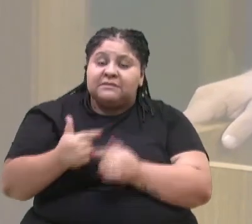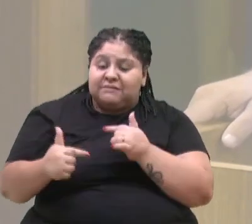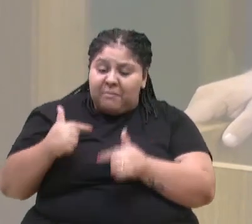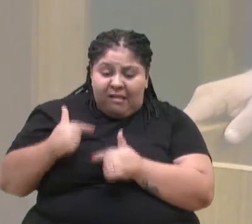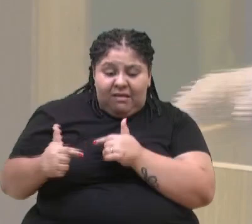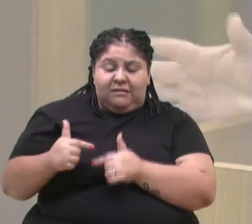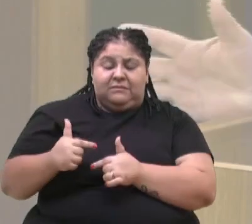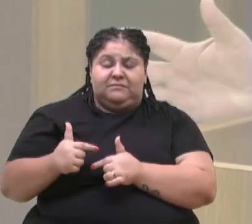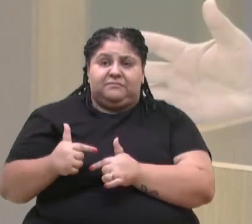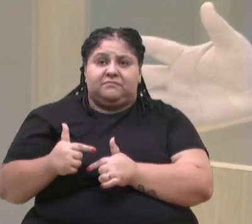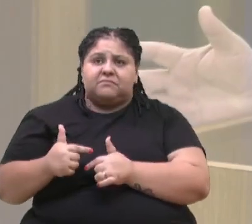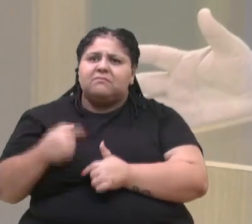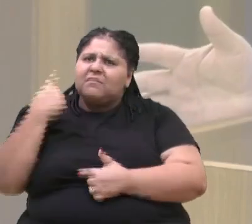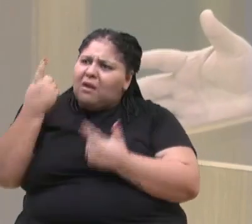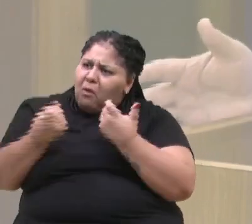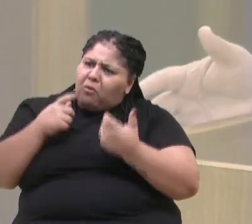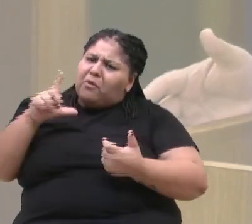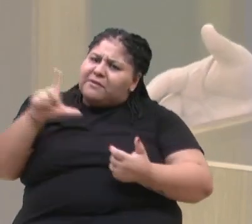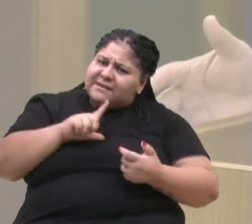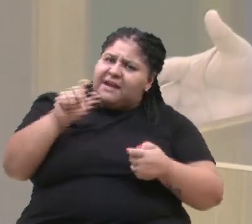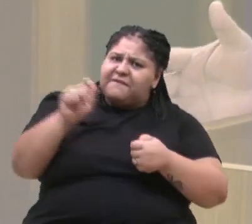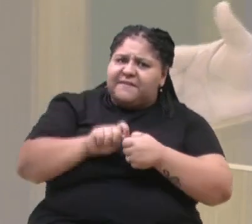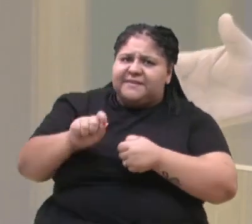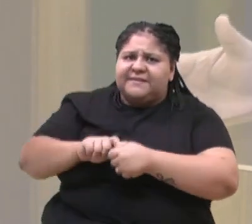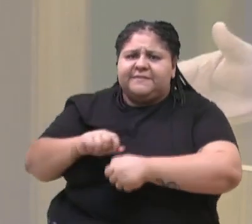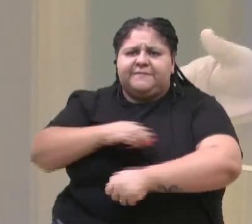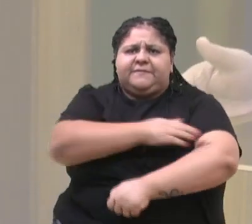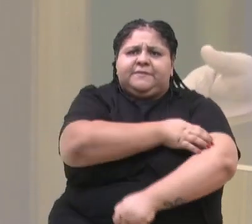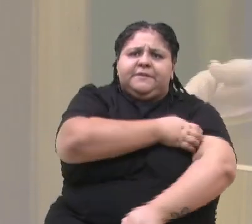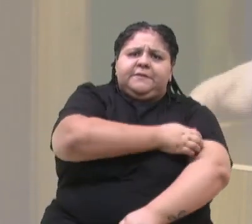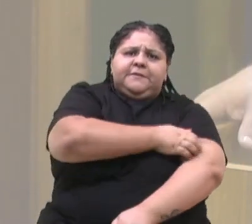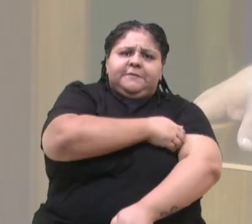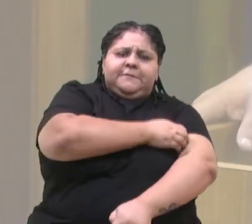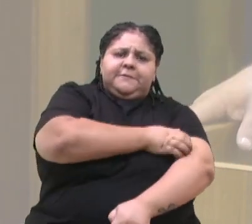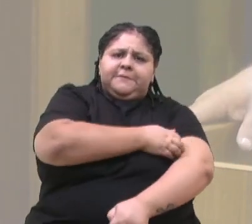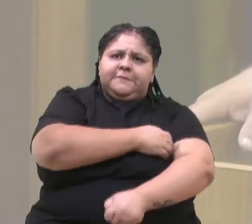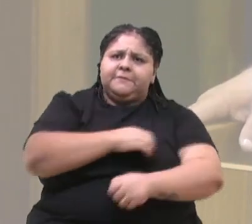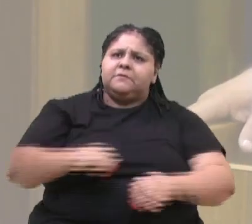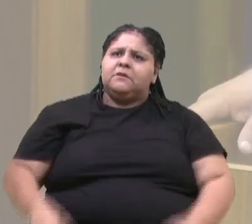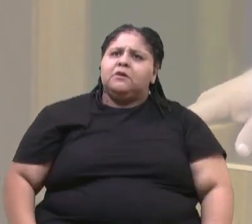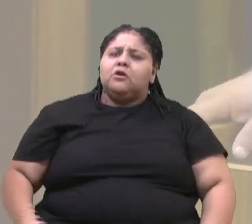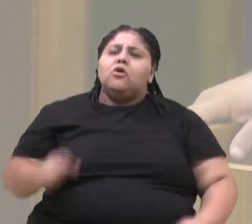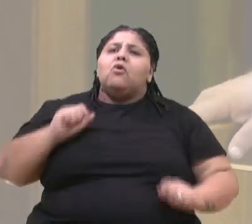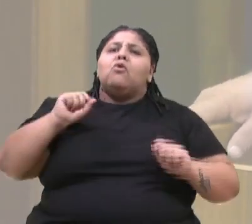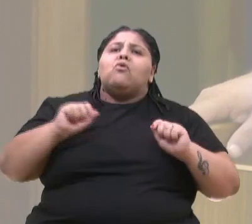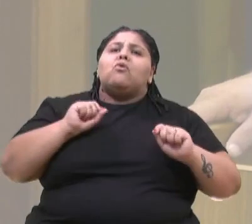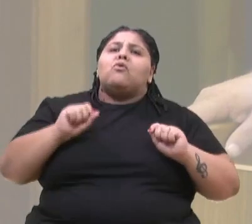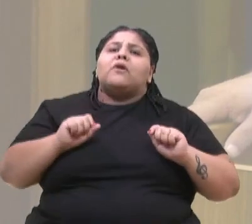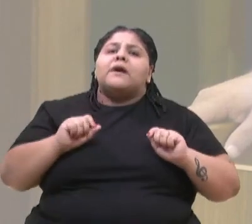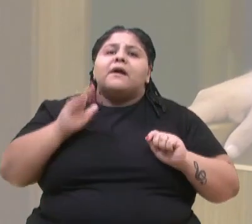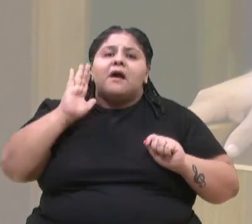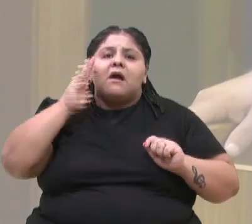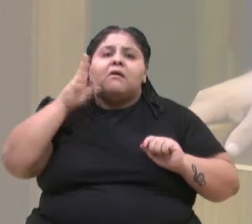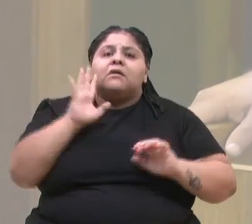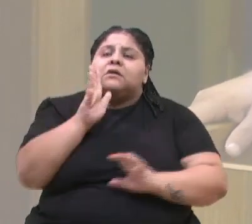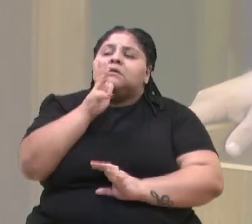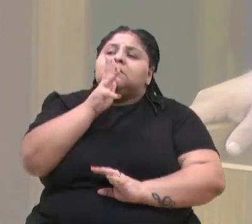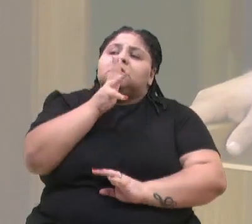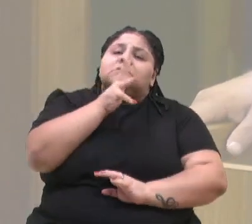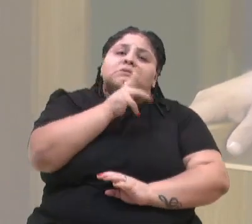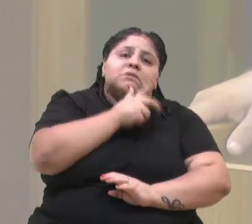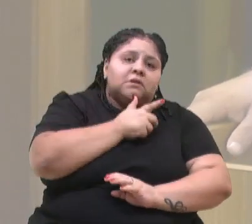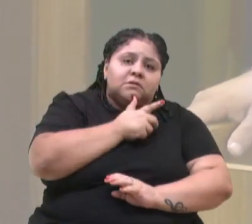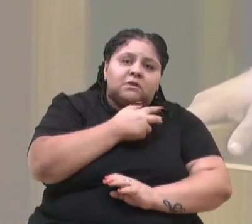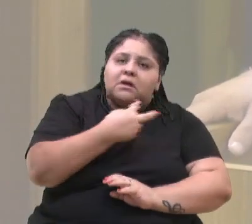trabalhando. Alguma coisa está puxando o freio de mão que não anda, porque não pode uma